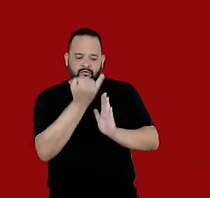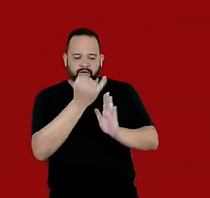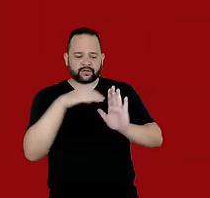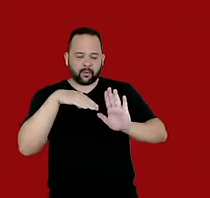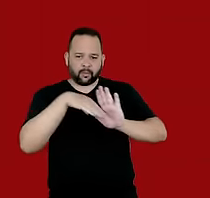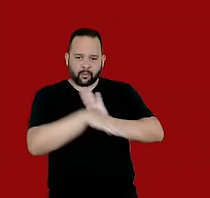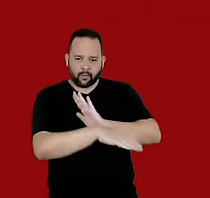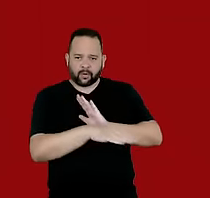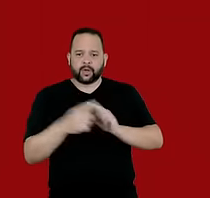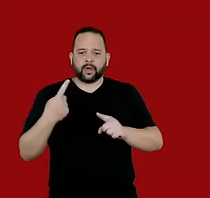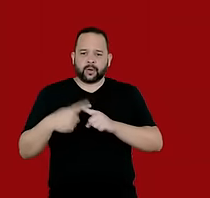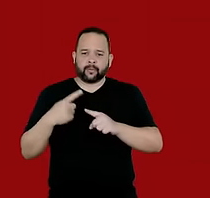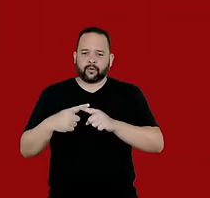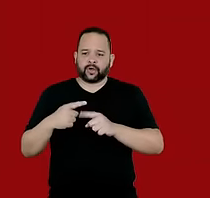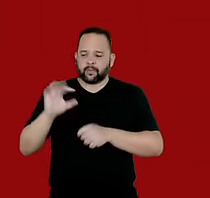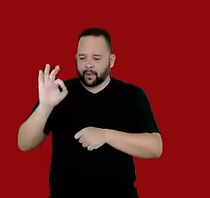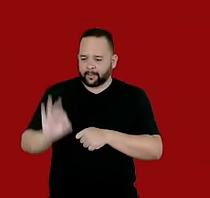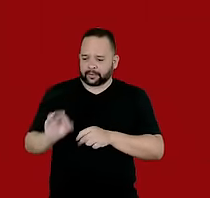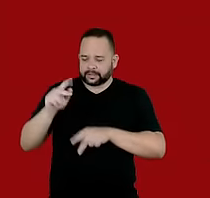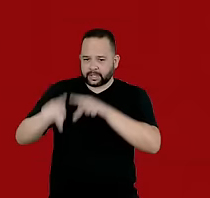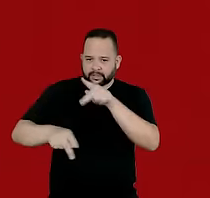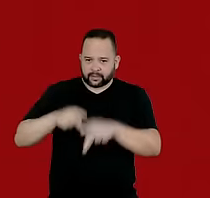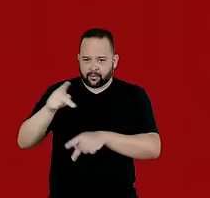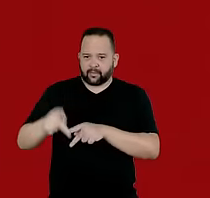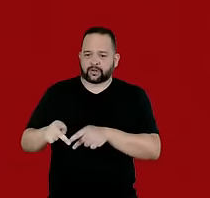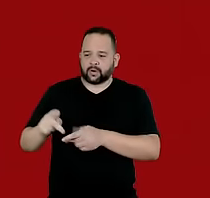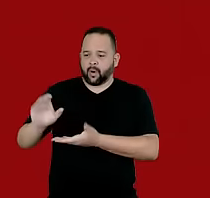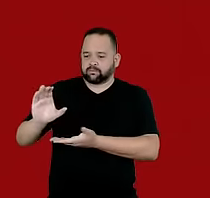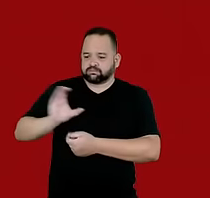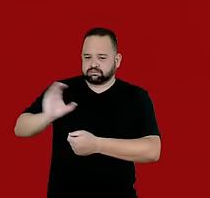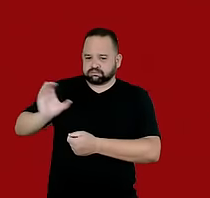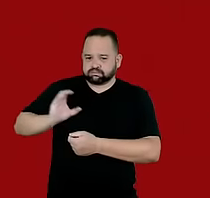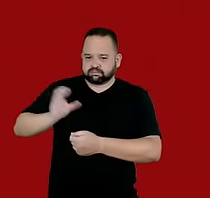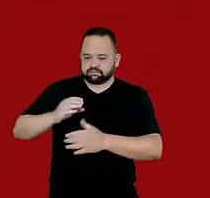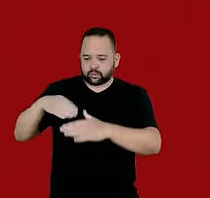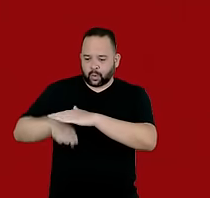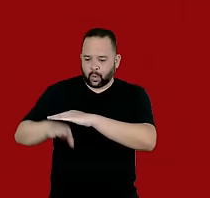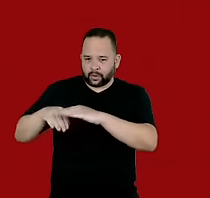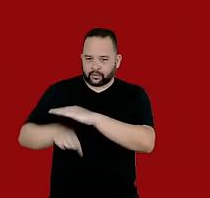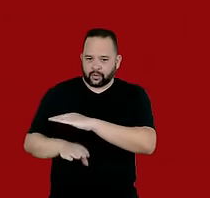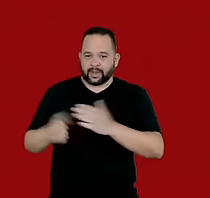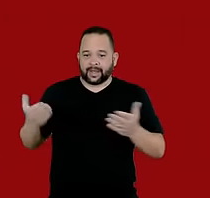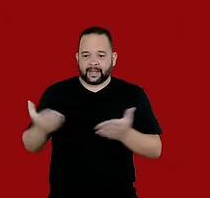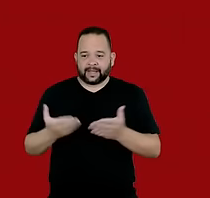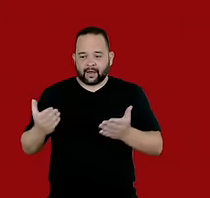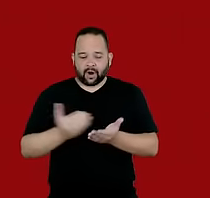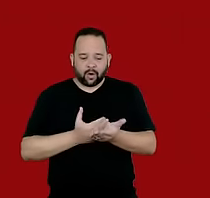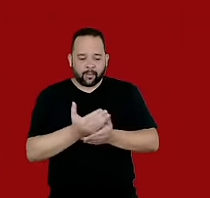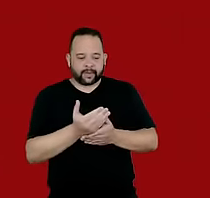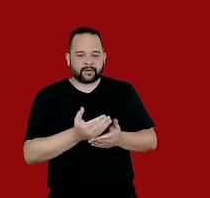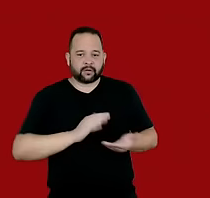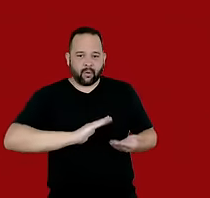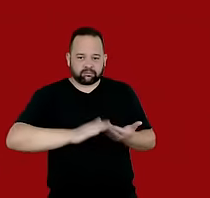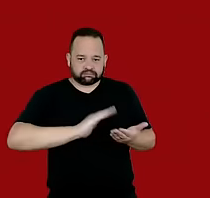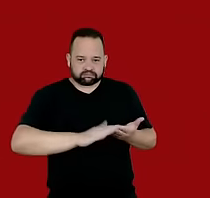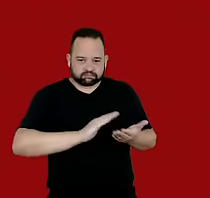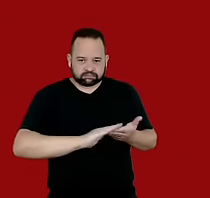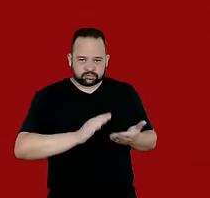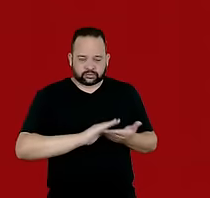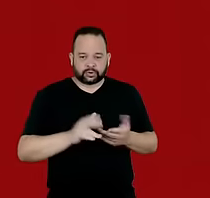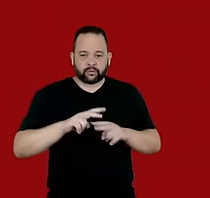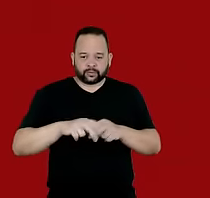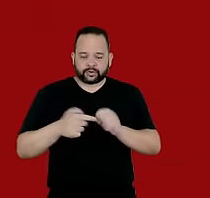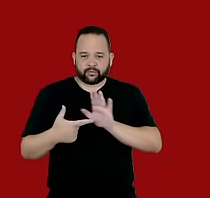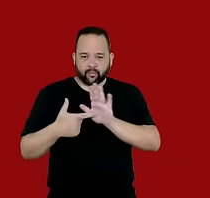da população que acumulou muita riqueza e que tá numa fase de consumo e a gente consegue ver aqui nesses diversos gráficos que mostra Exatamente isso a